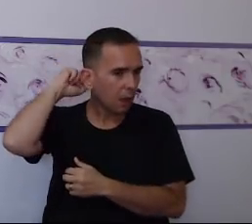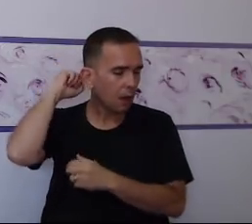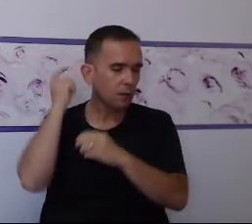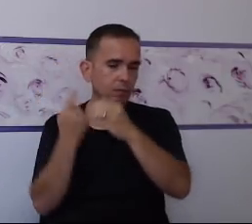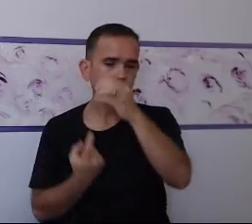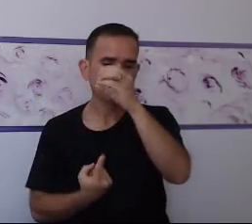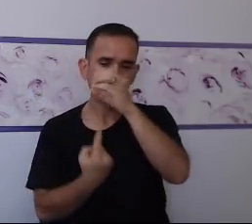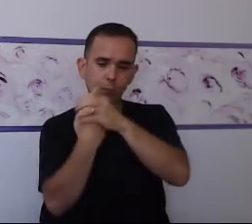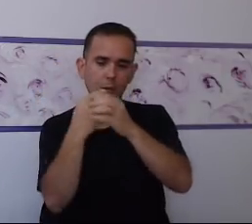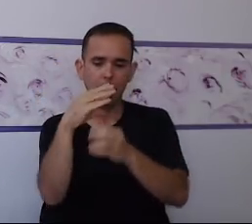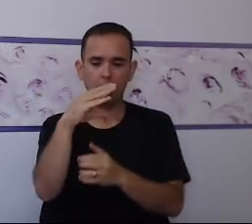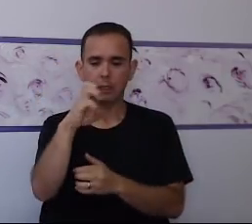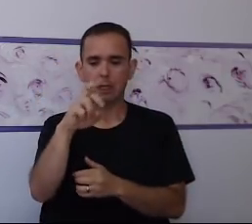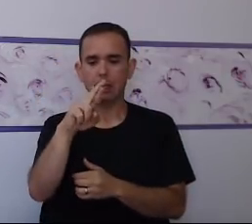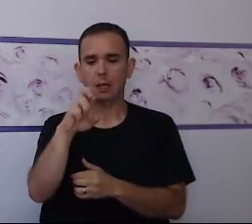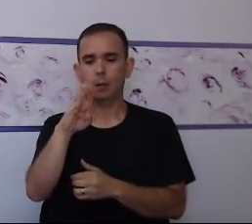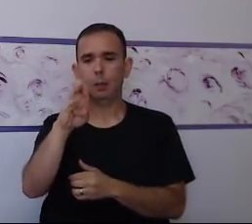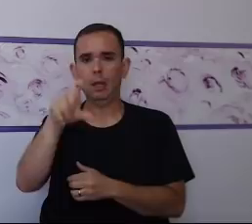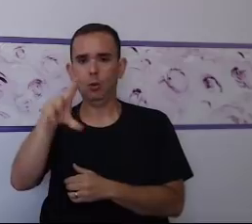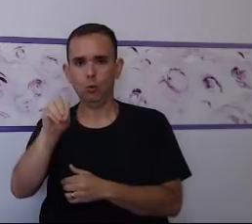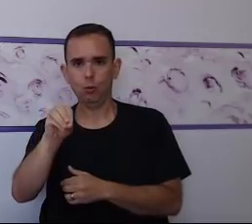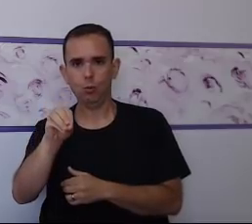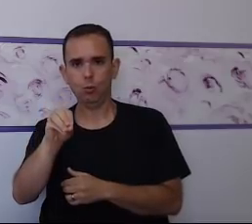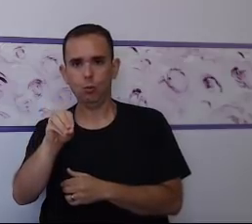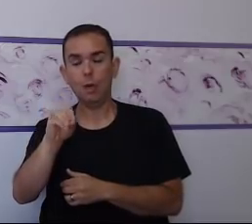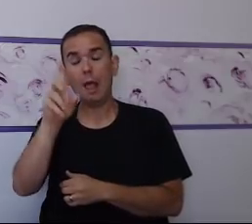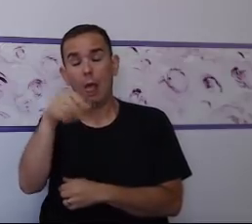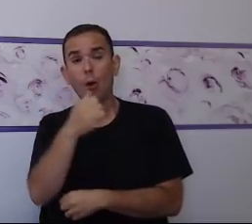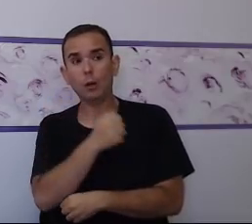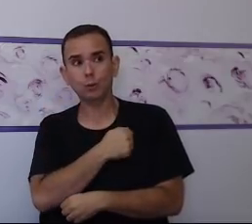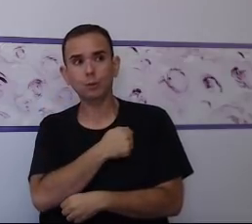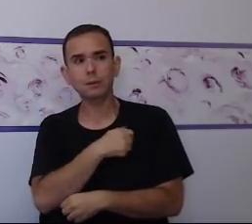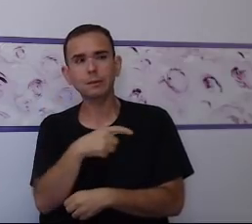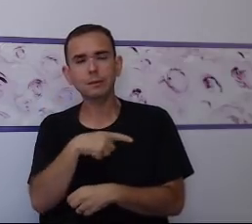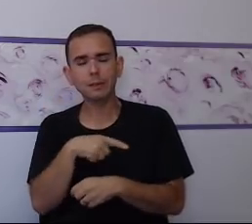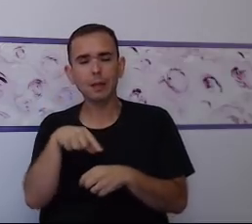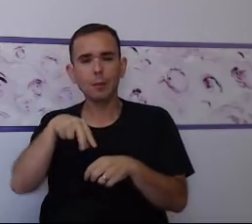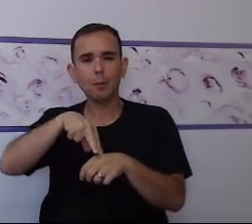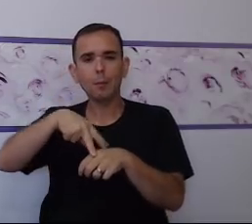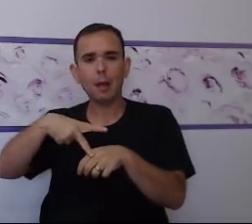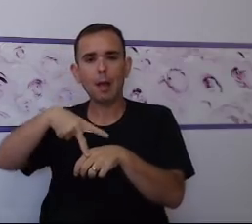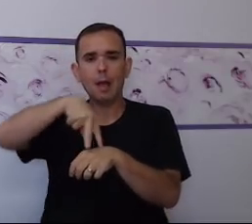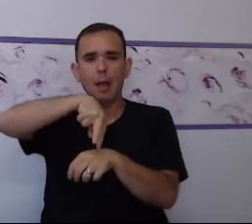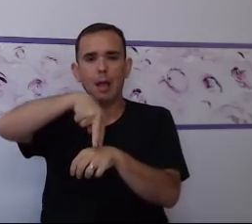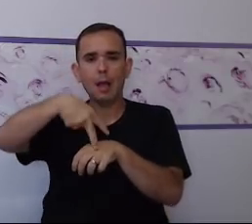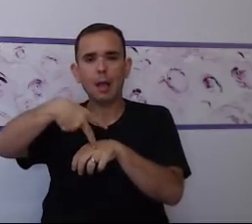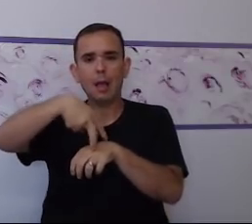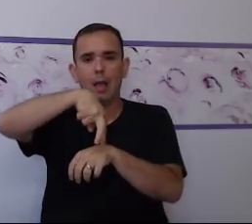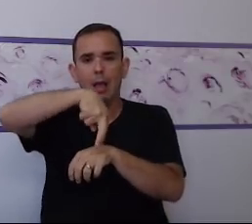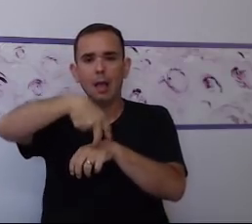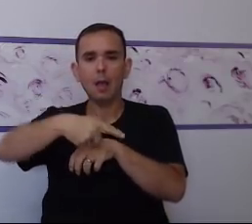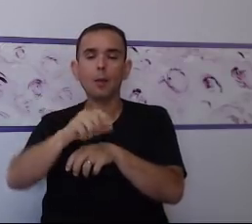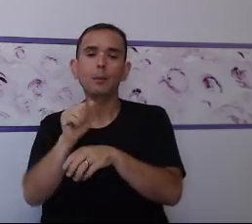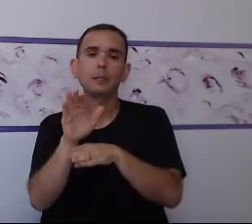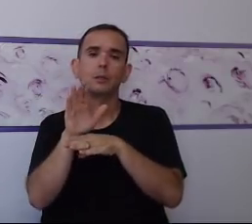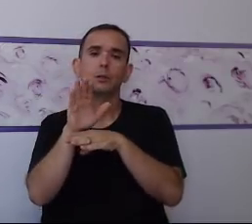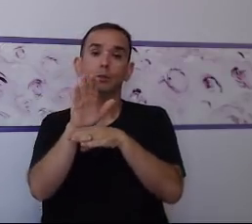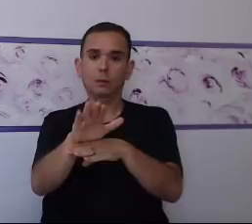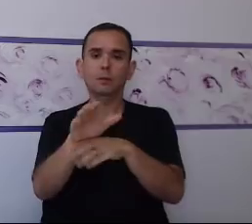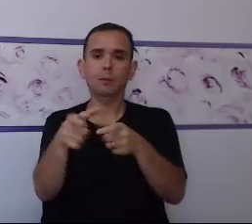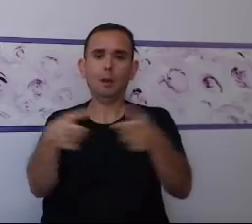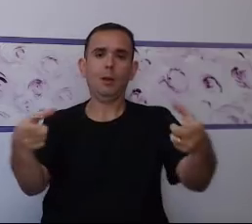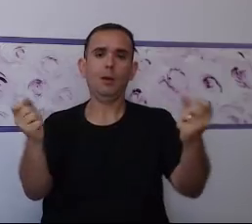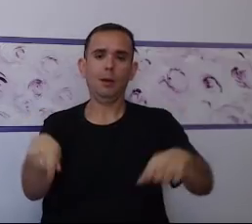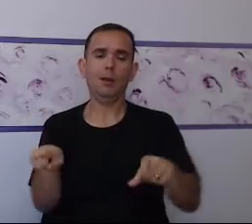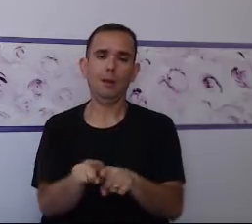uma alteração de equilíbrio. Então, é um aluno que anda com uma base mais alargada. Então, ele também precisa de um espaço maior.